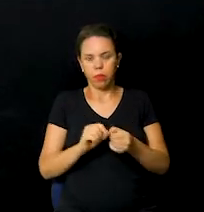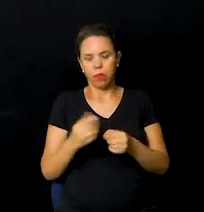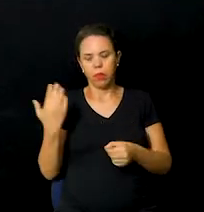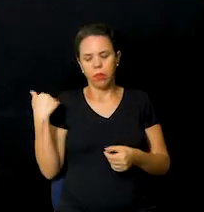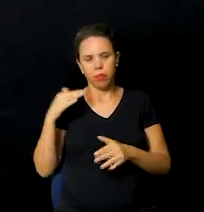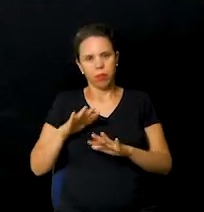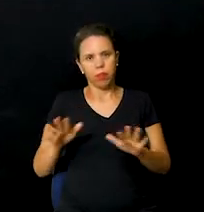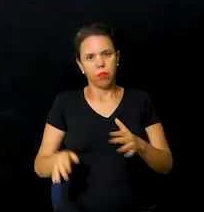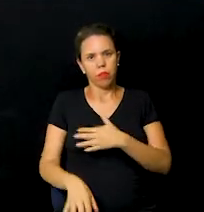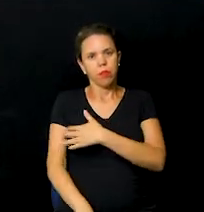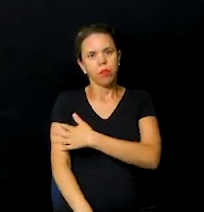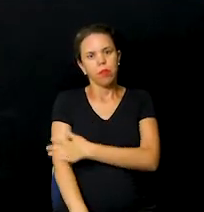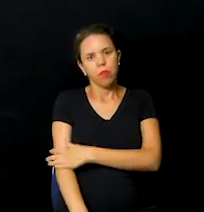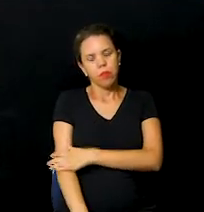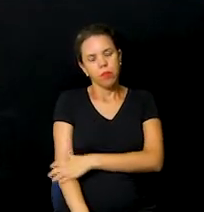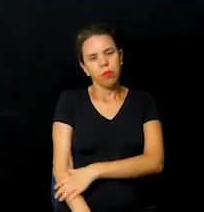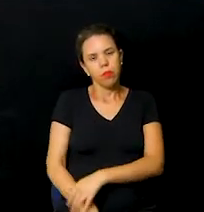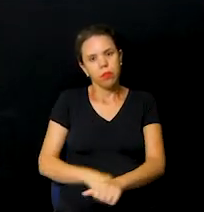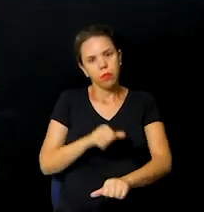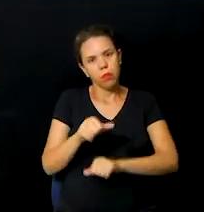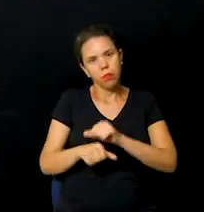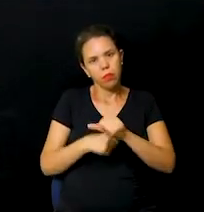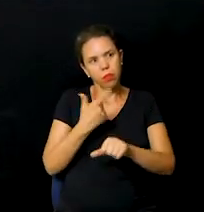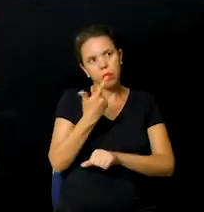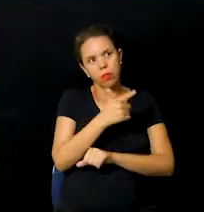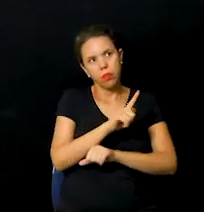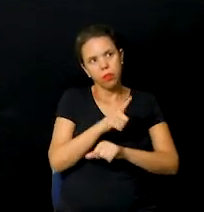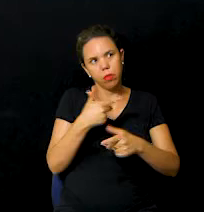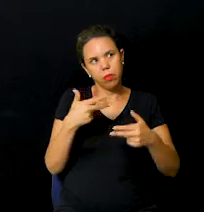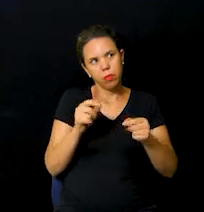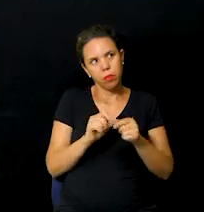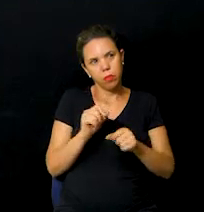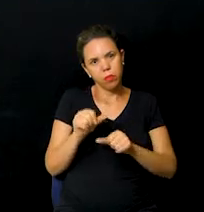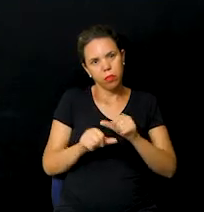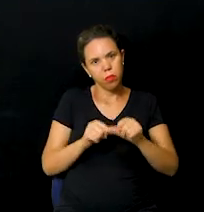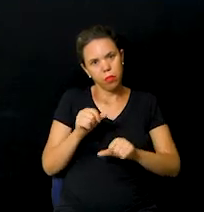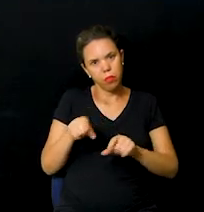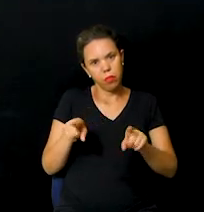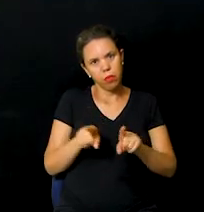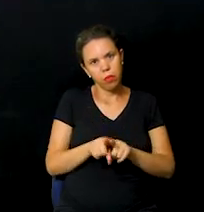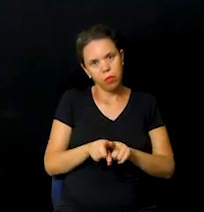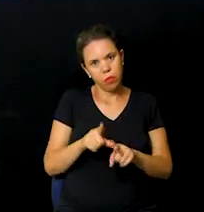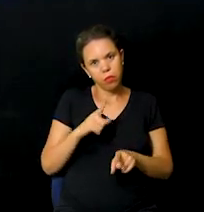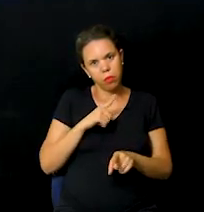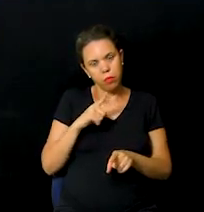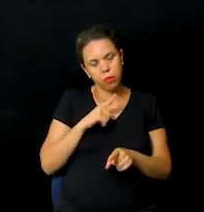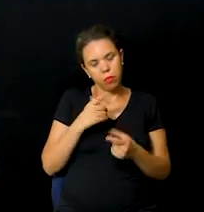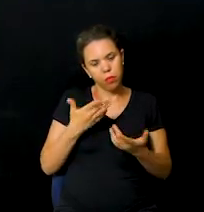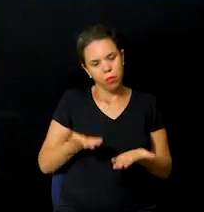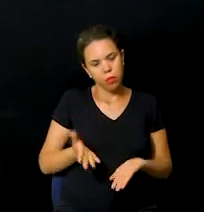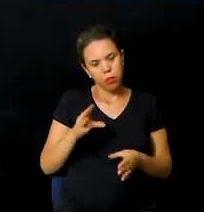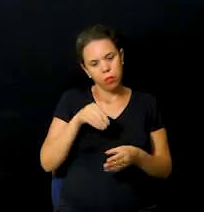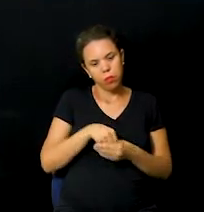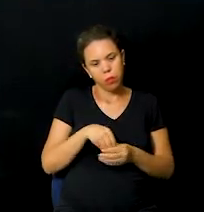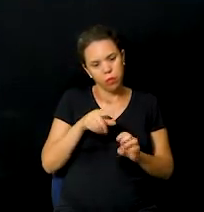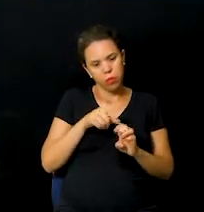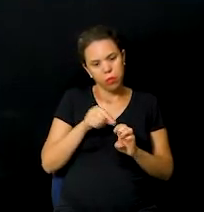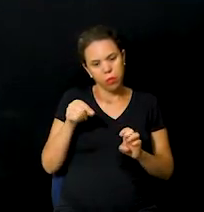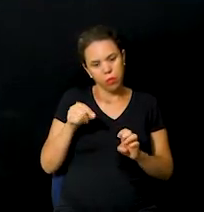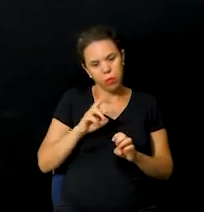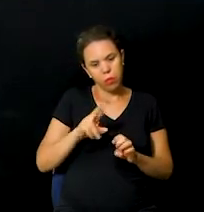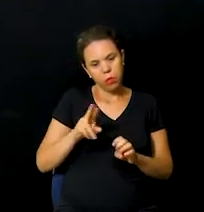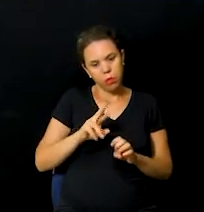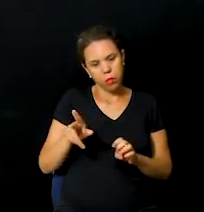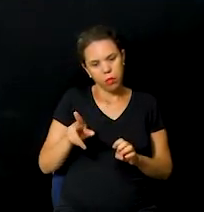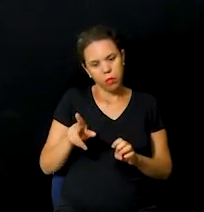quero mais fazer o que eu estou fazendo. Eu quero agora fazer outra coisa. Então, isso também existe dentro